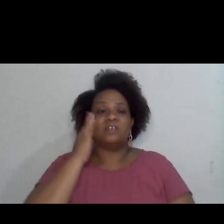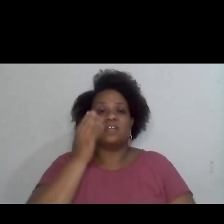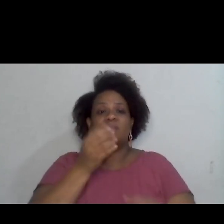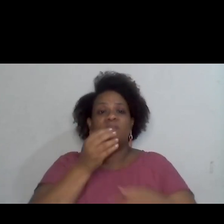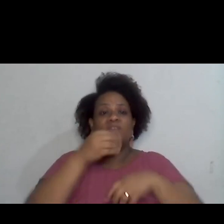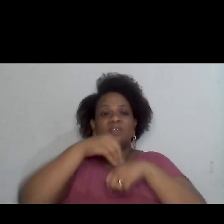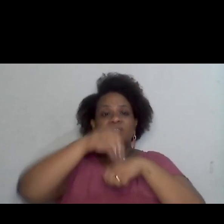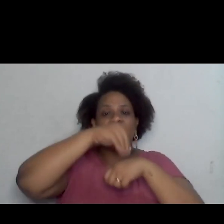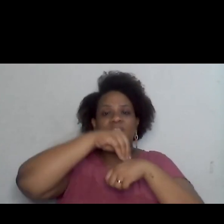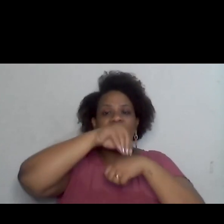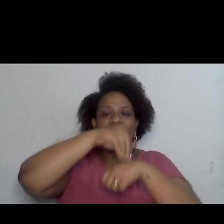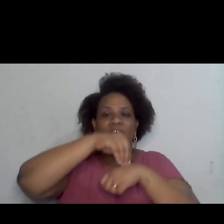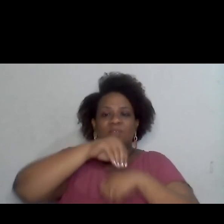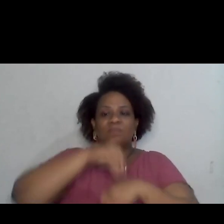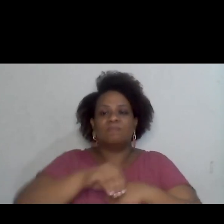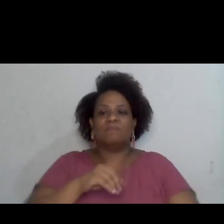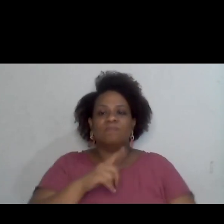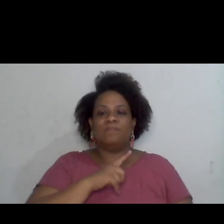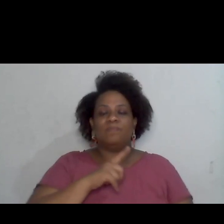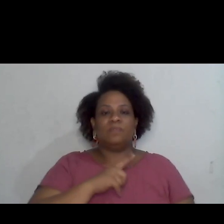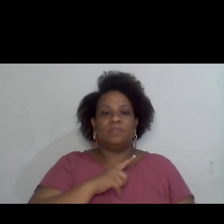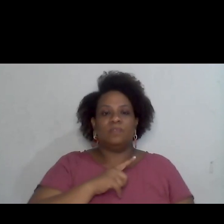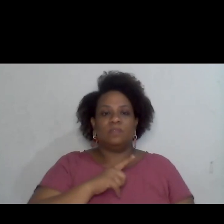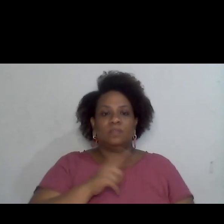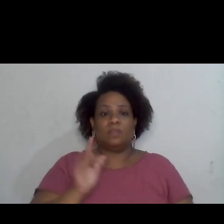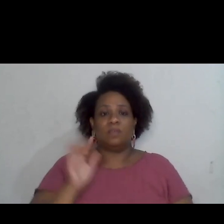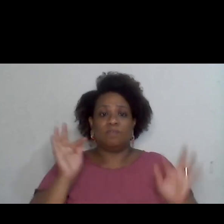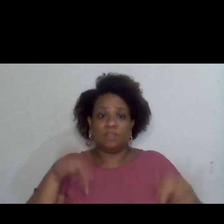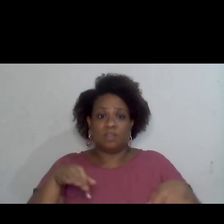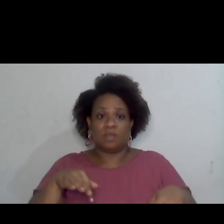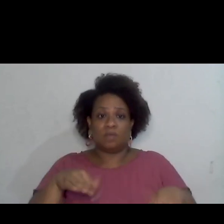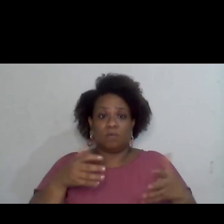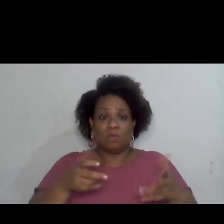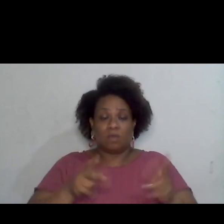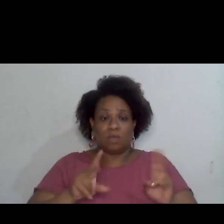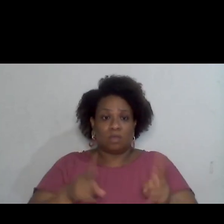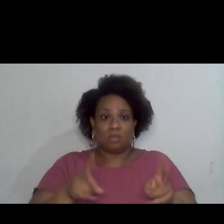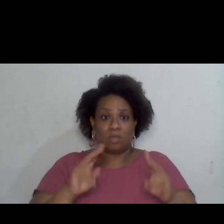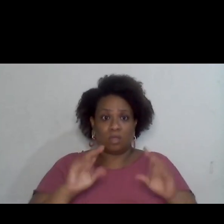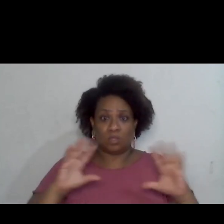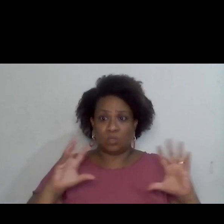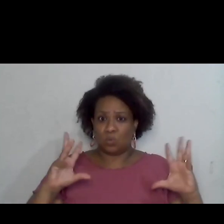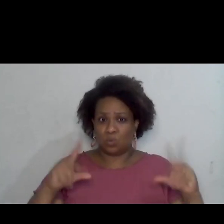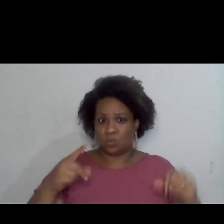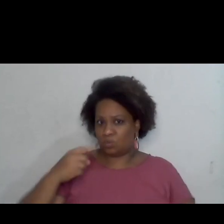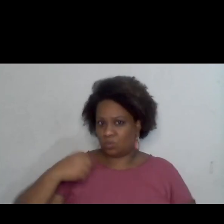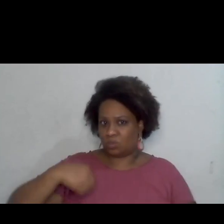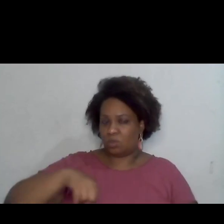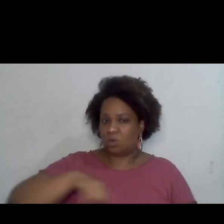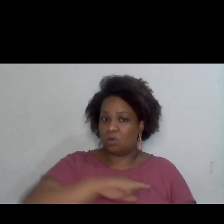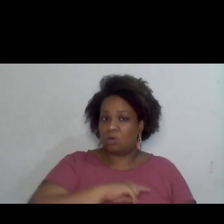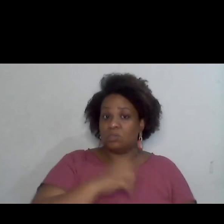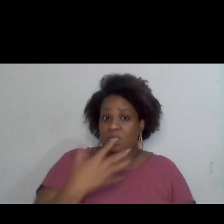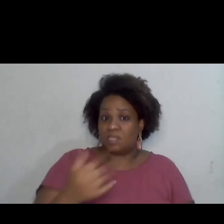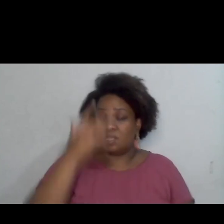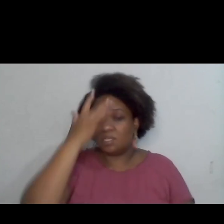lucrativos, porque ainda temos essa questão, nós temos que atualizar todos os nossos instrumentos que atendem pessoas